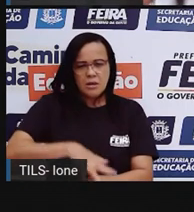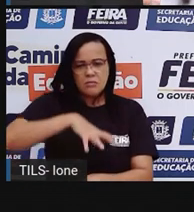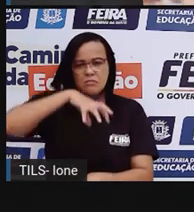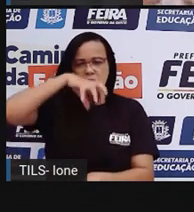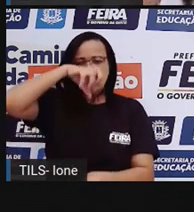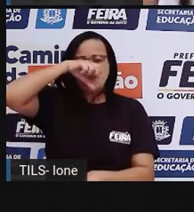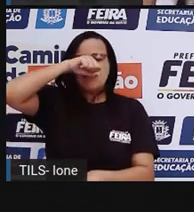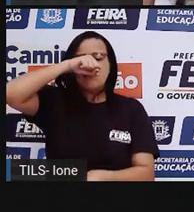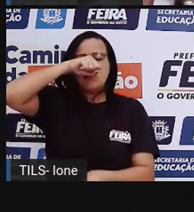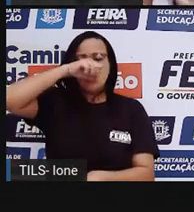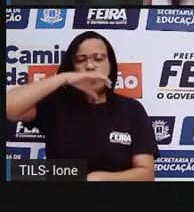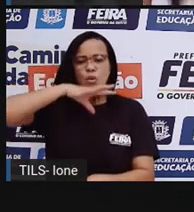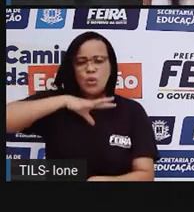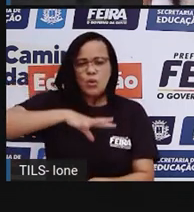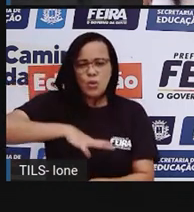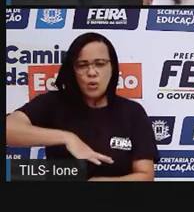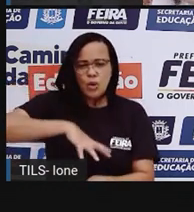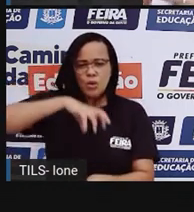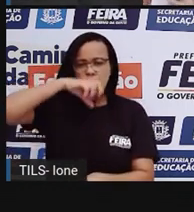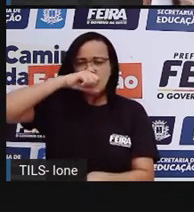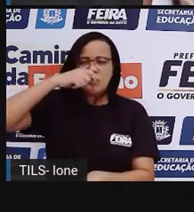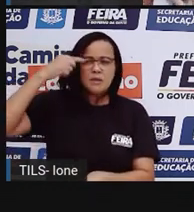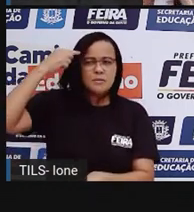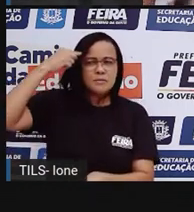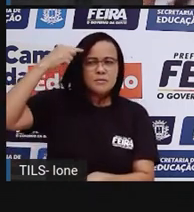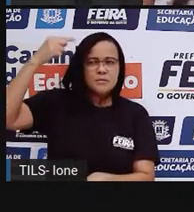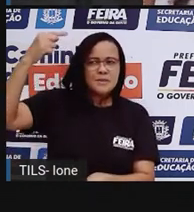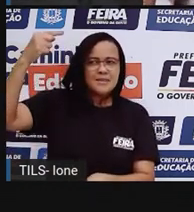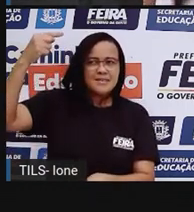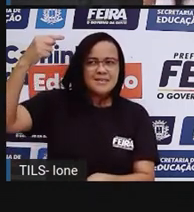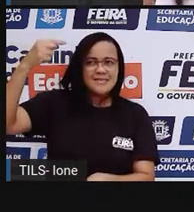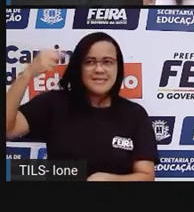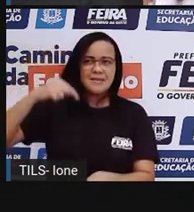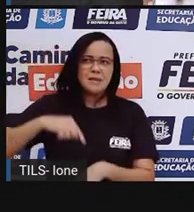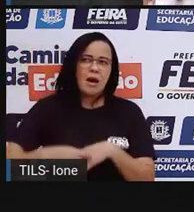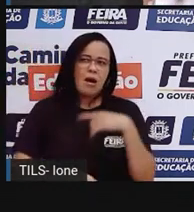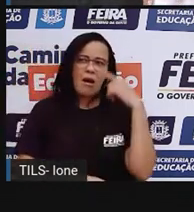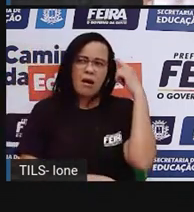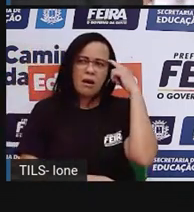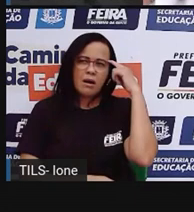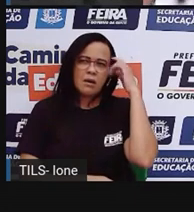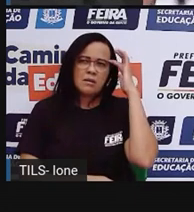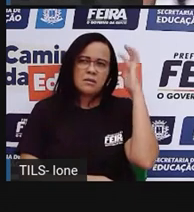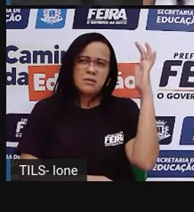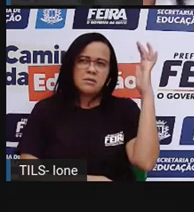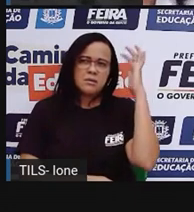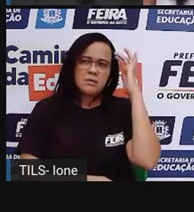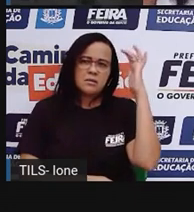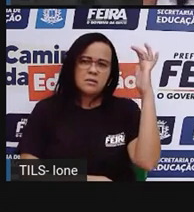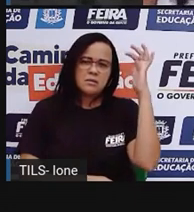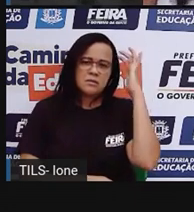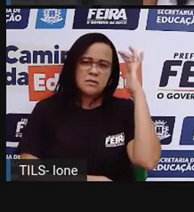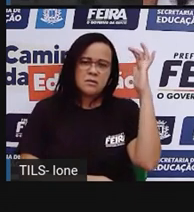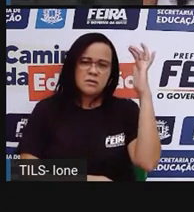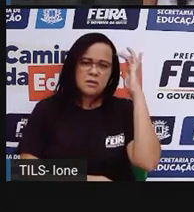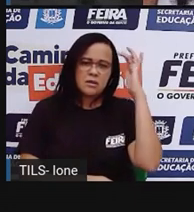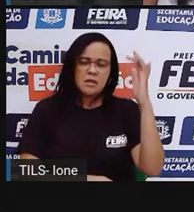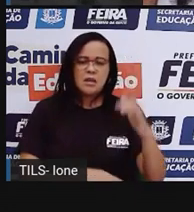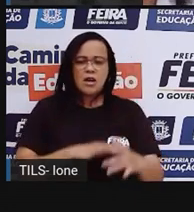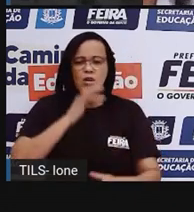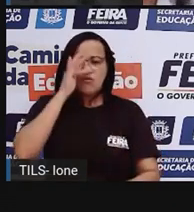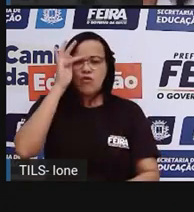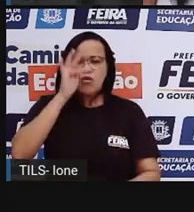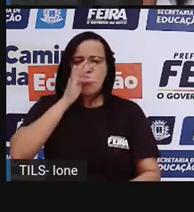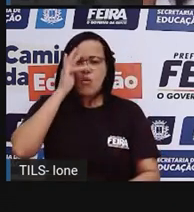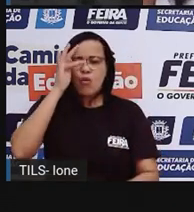calma, imaginar que você está vendo uma flor na sua frente, ó. E aí, o que que a gente faz quando vê uma flor bem bonita?